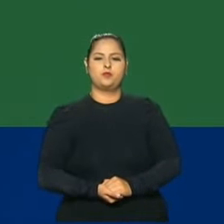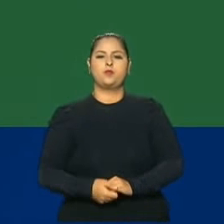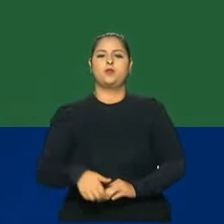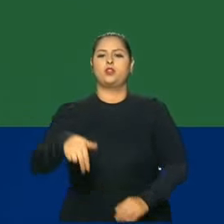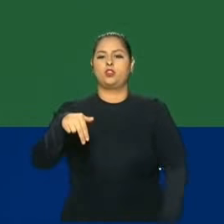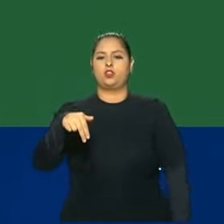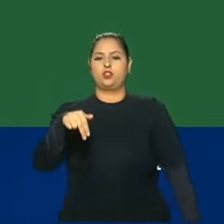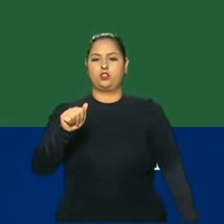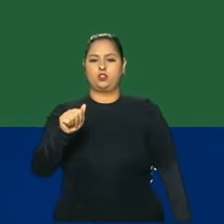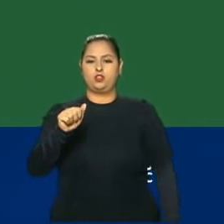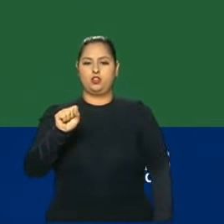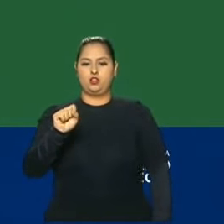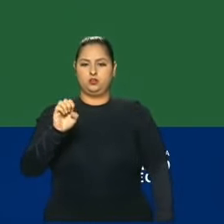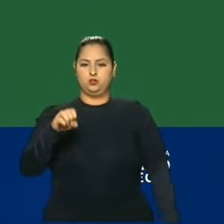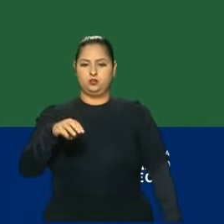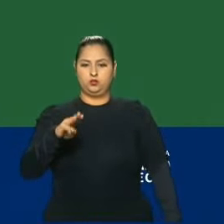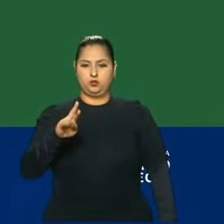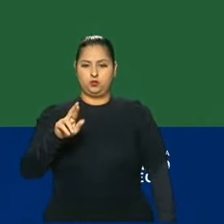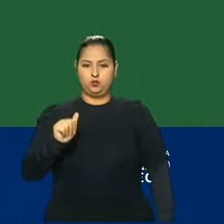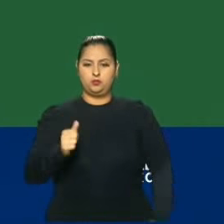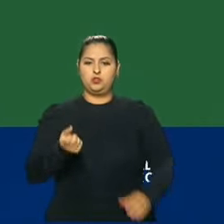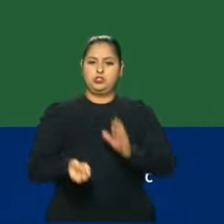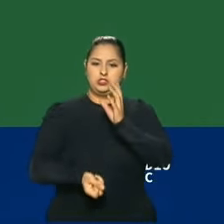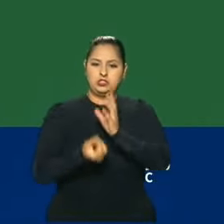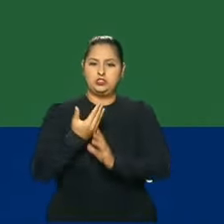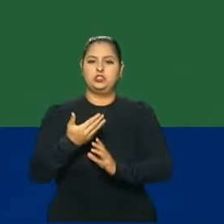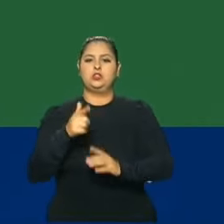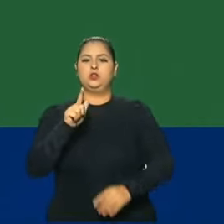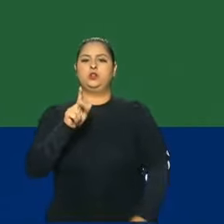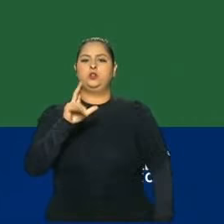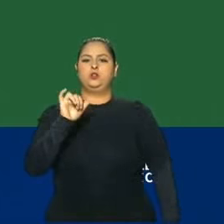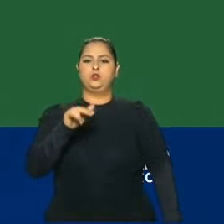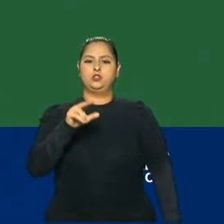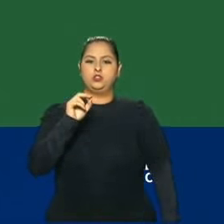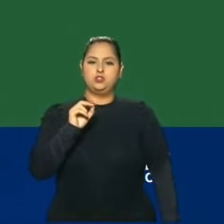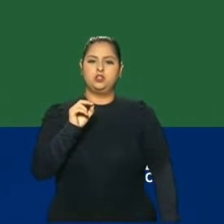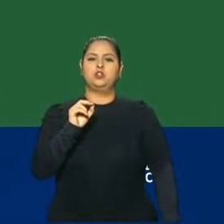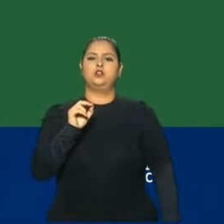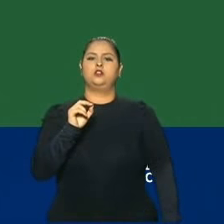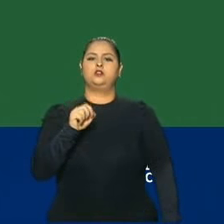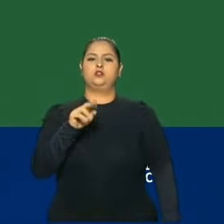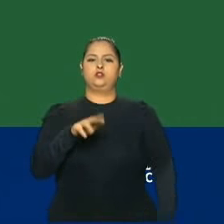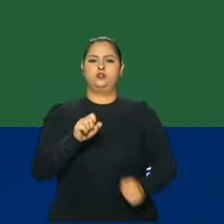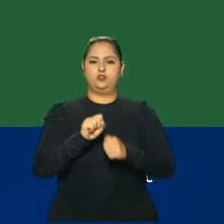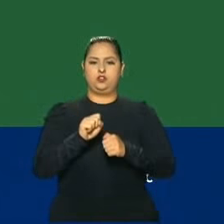Na Sombra, autoria Luciano Pinto, interpretação Vago de Jazz.